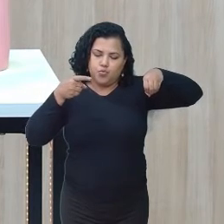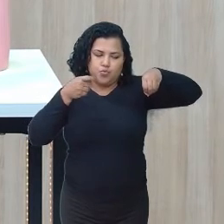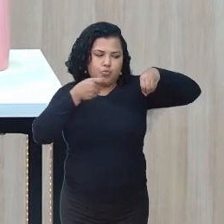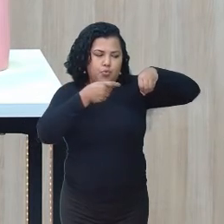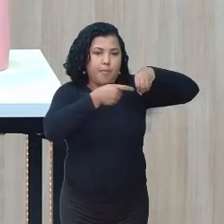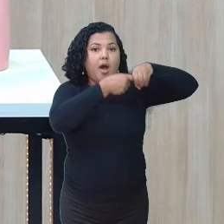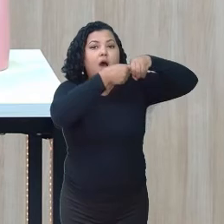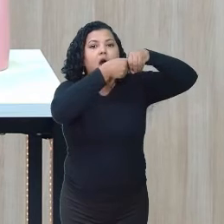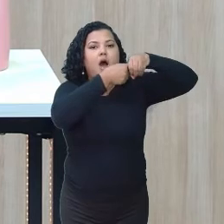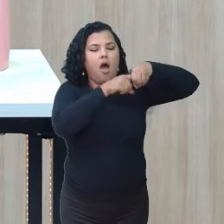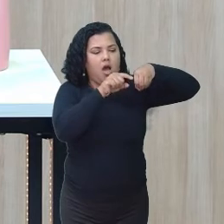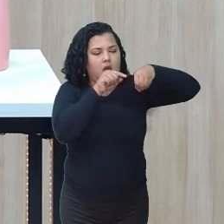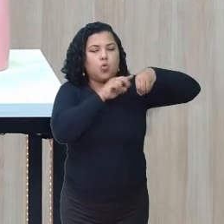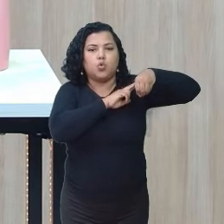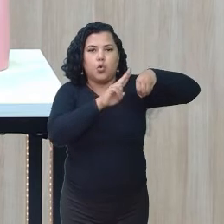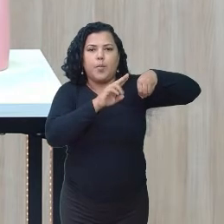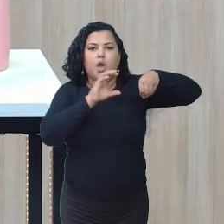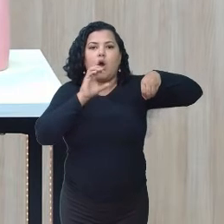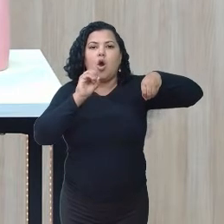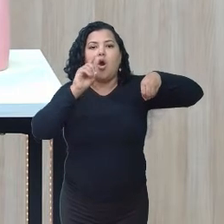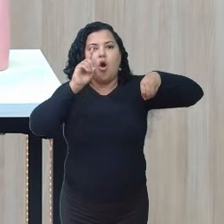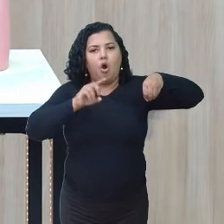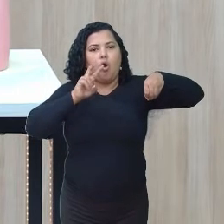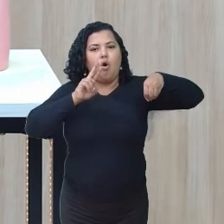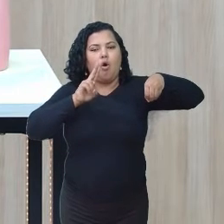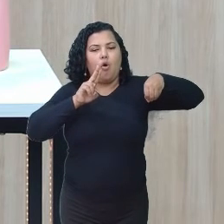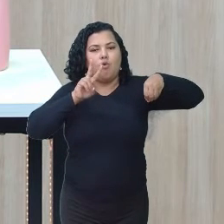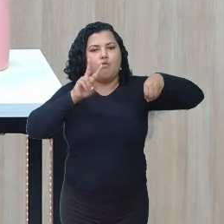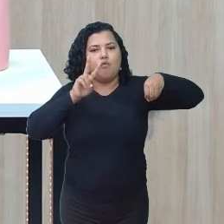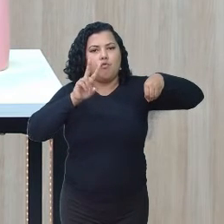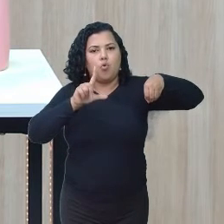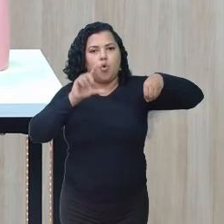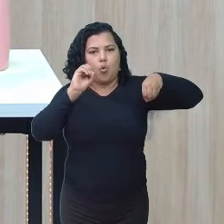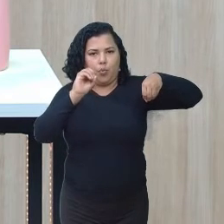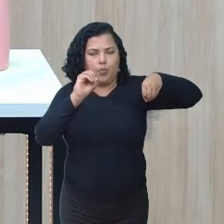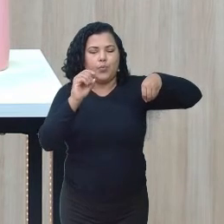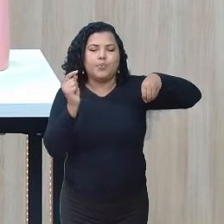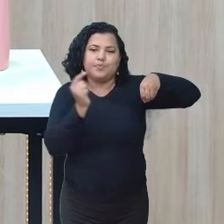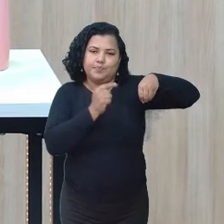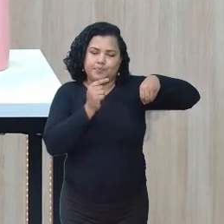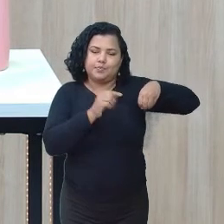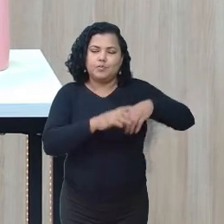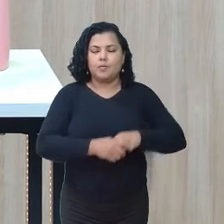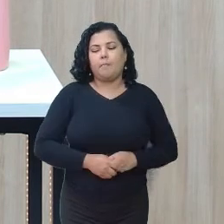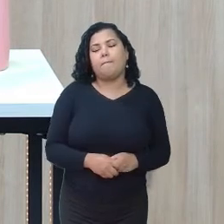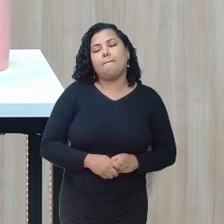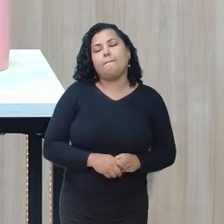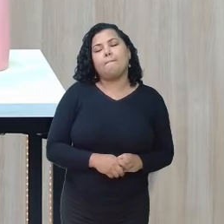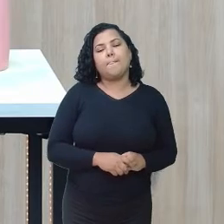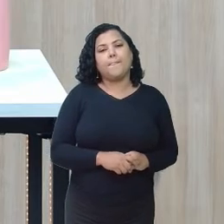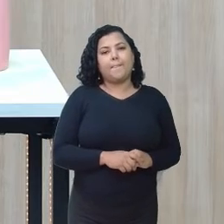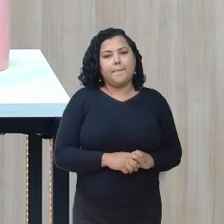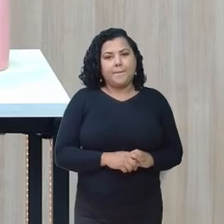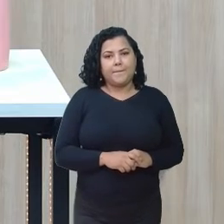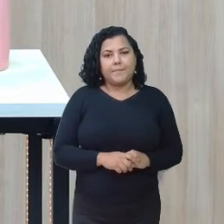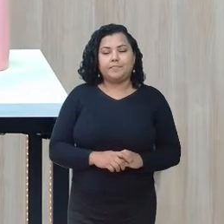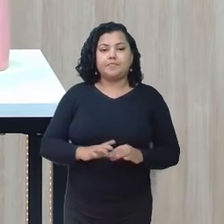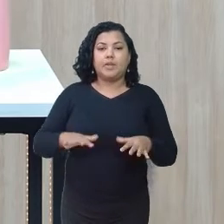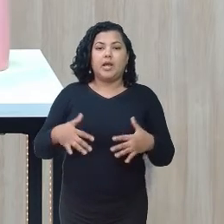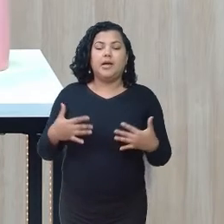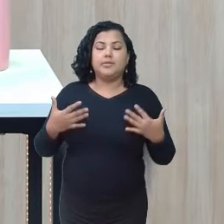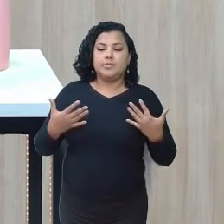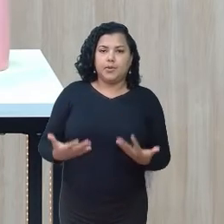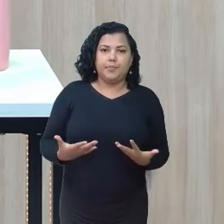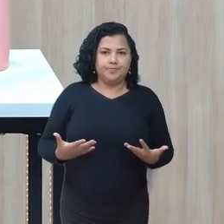certo? Então, essa é a diferença de ovócito para óvulo. Quando é que podemos chamar de ovócito e